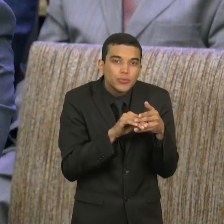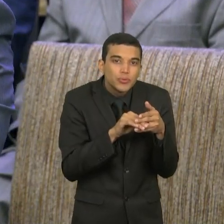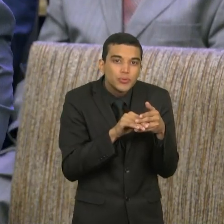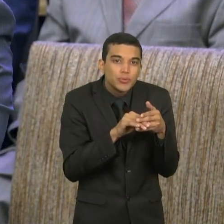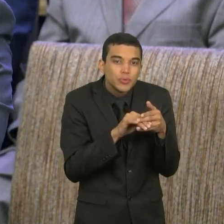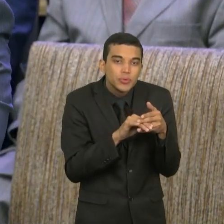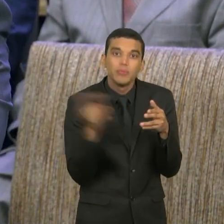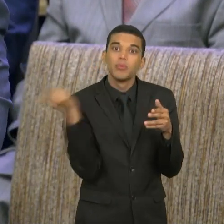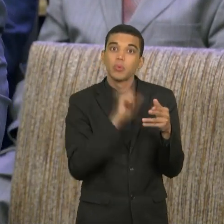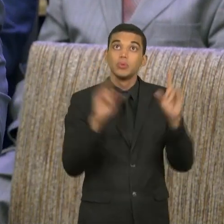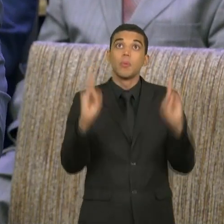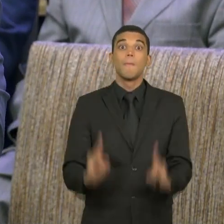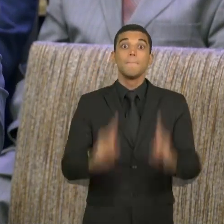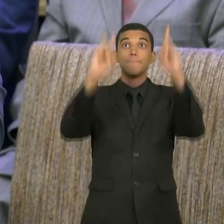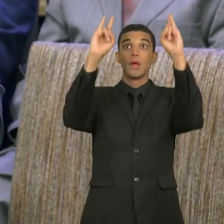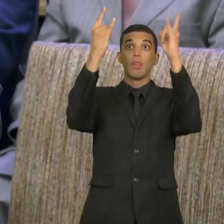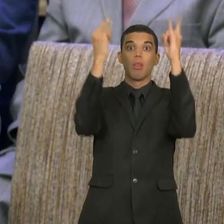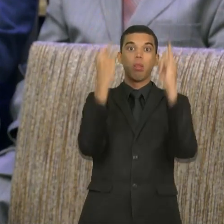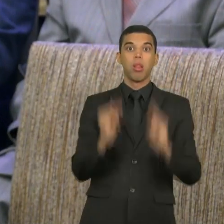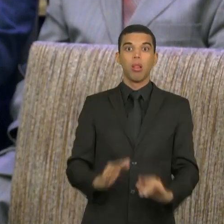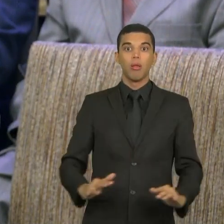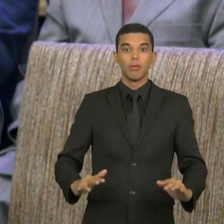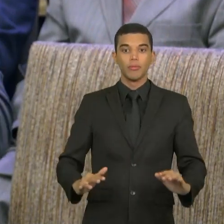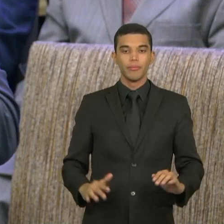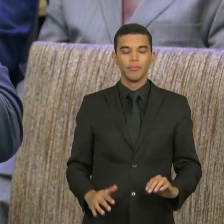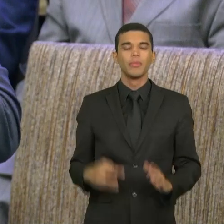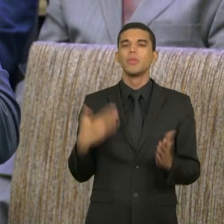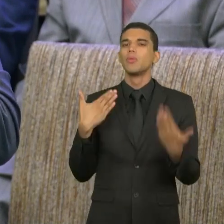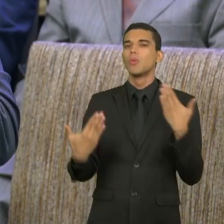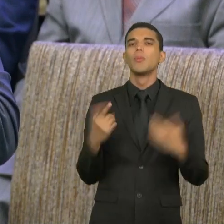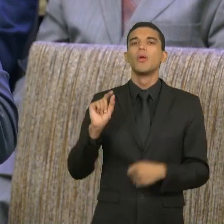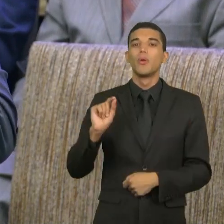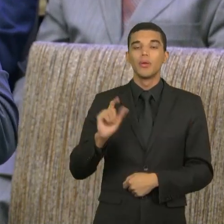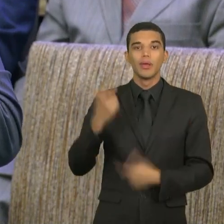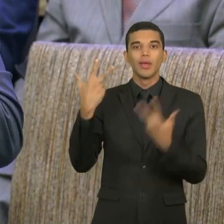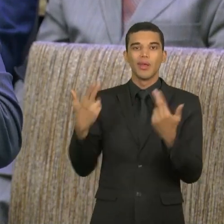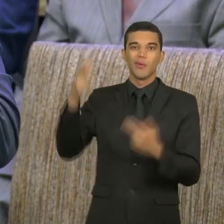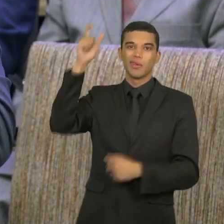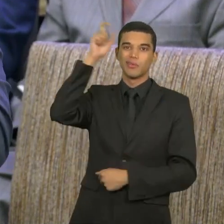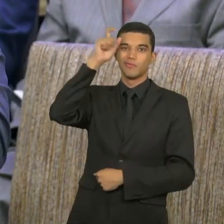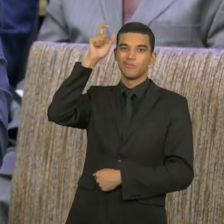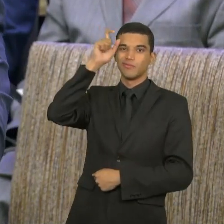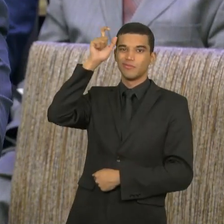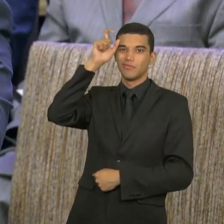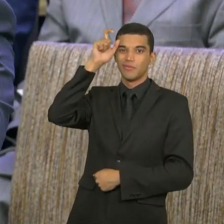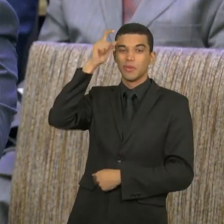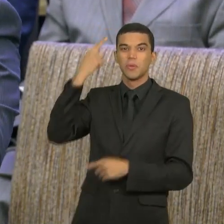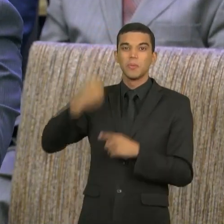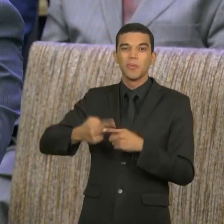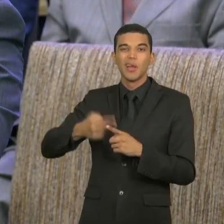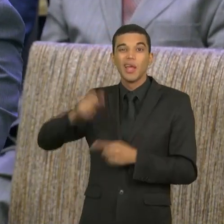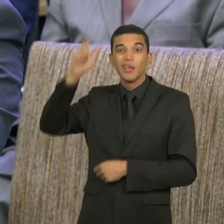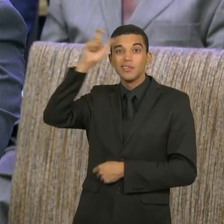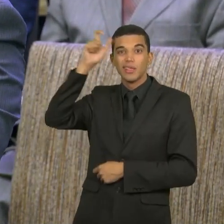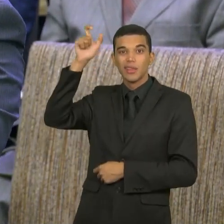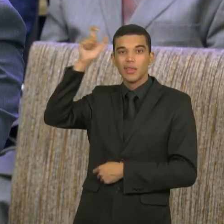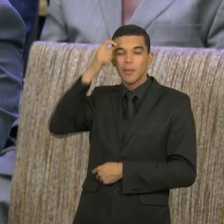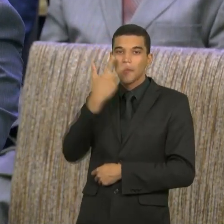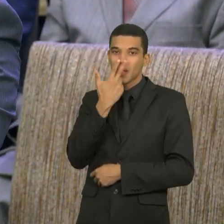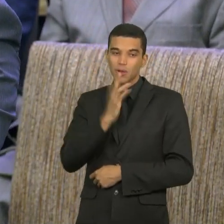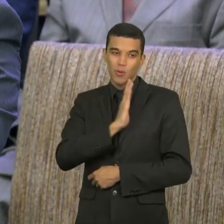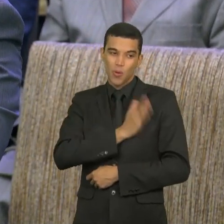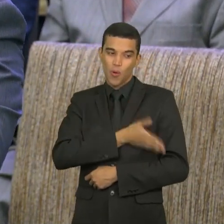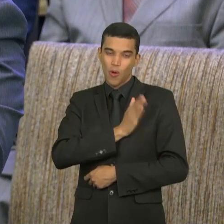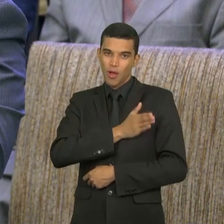tentando colocar ali um vazamento pequeno e começa a pingar e vai pingando e vai pingando e vai pingando